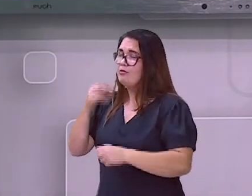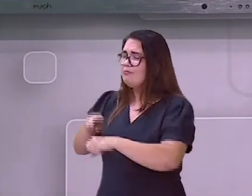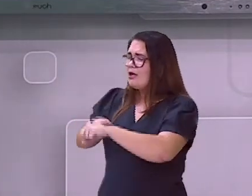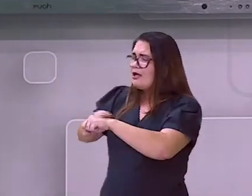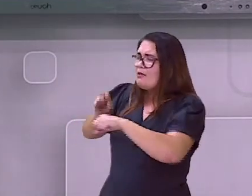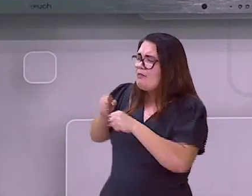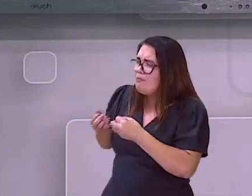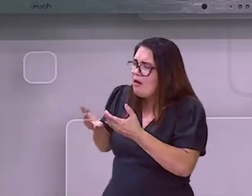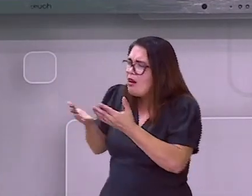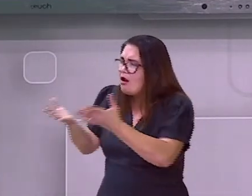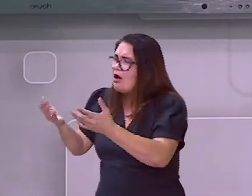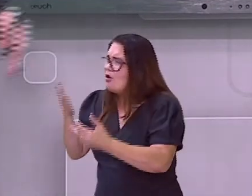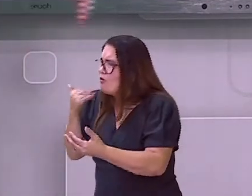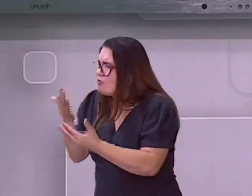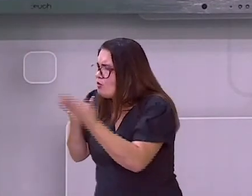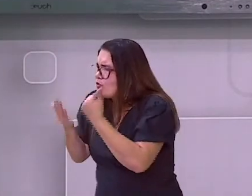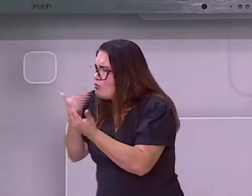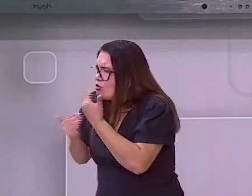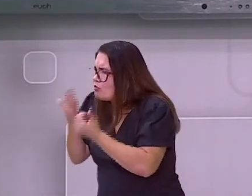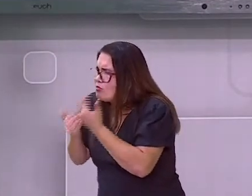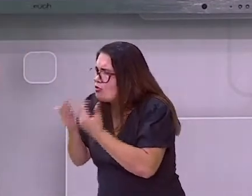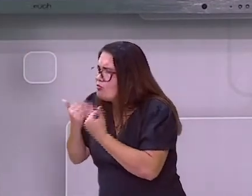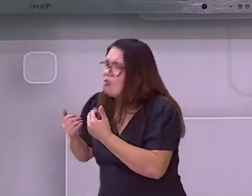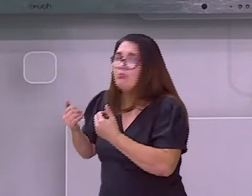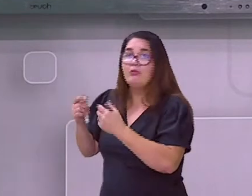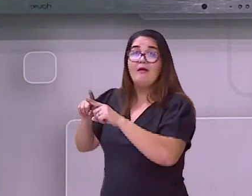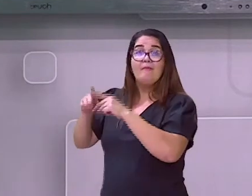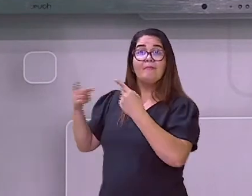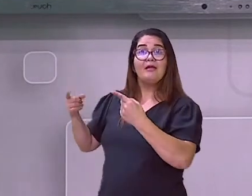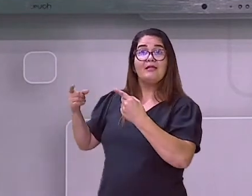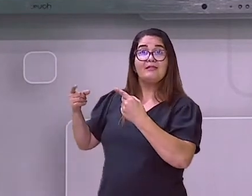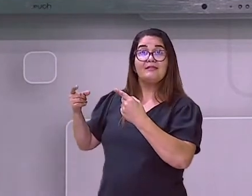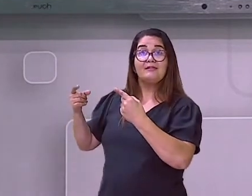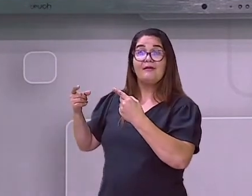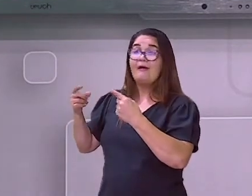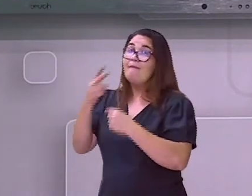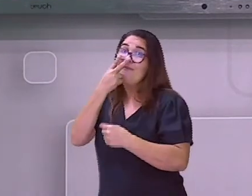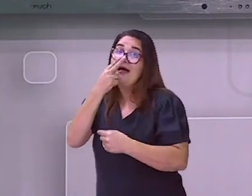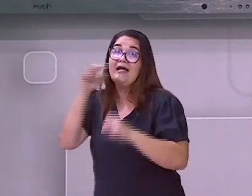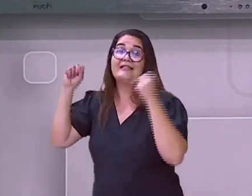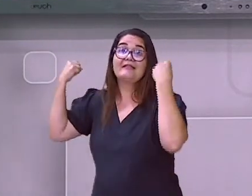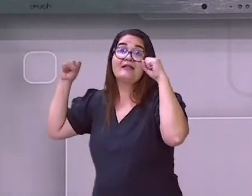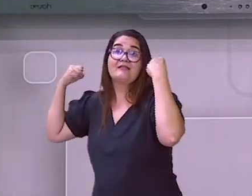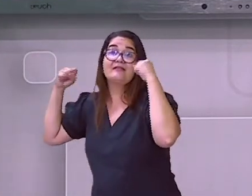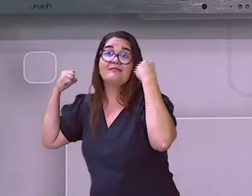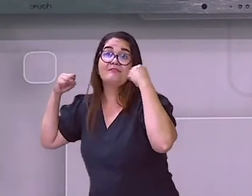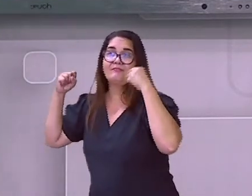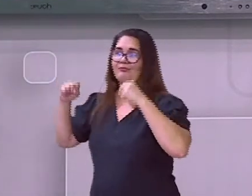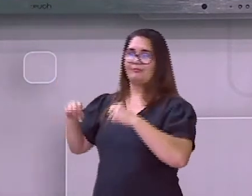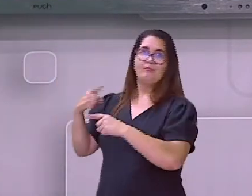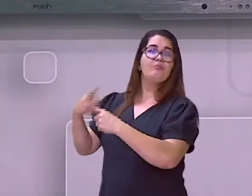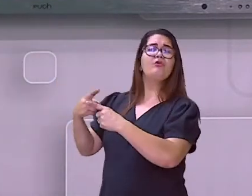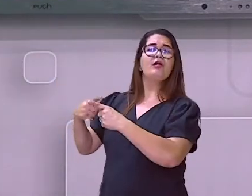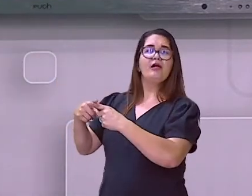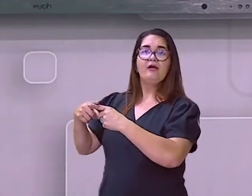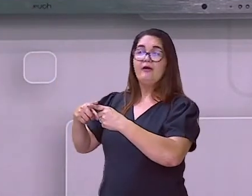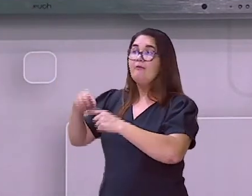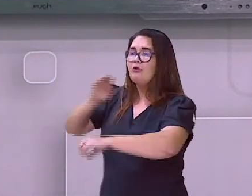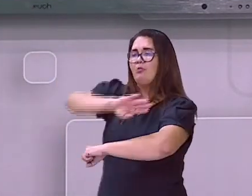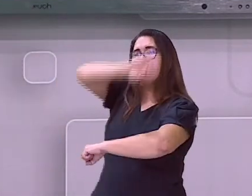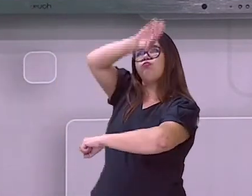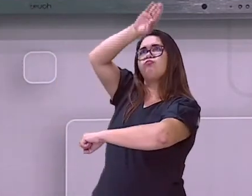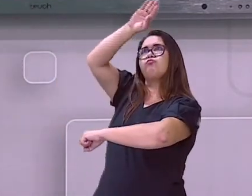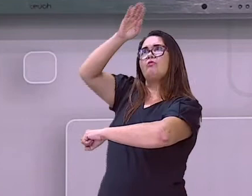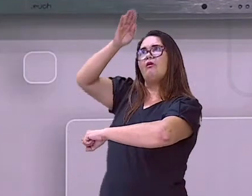parado. O que vai acontecer? Vai engordar. Eliane, você está me comparando com o